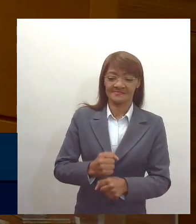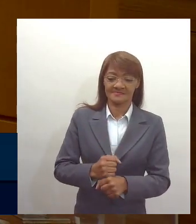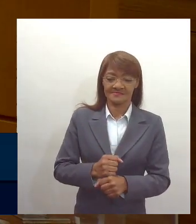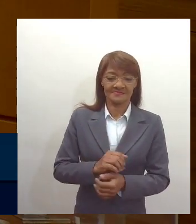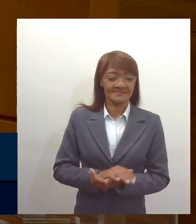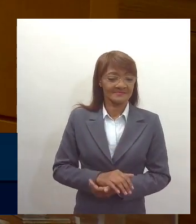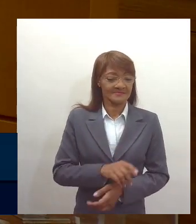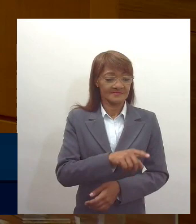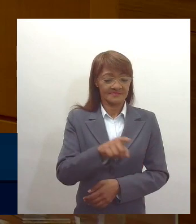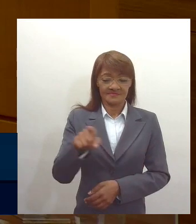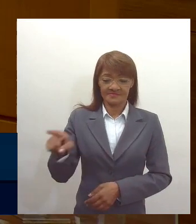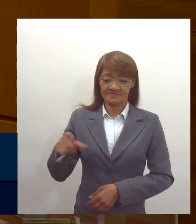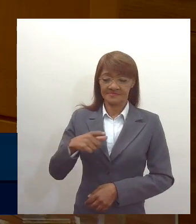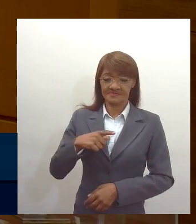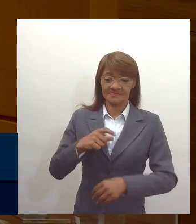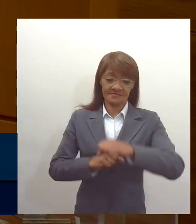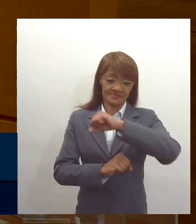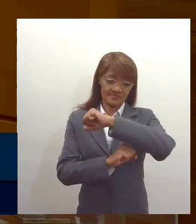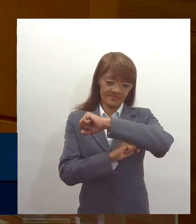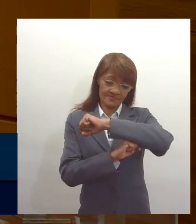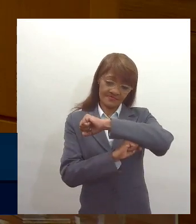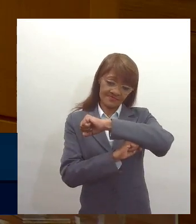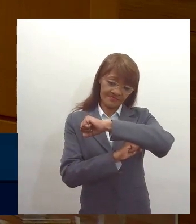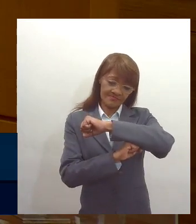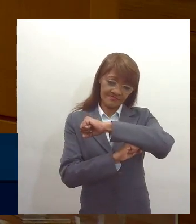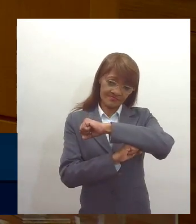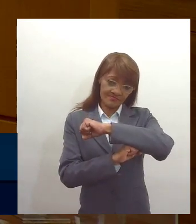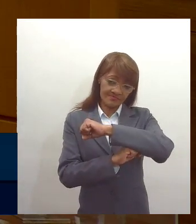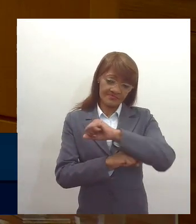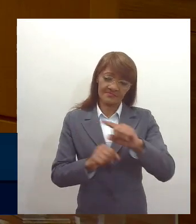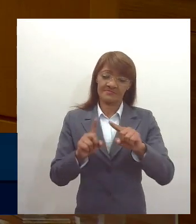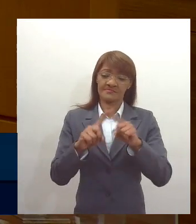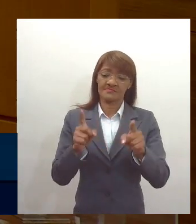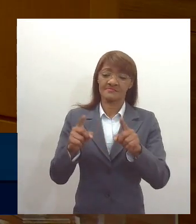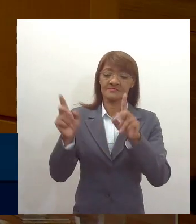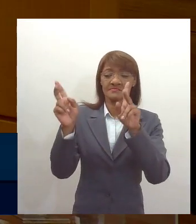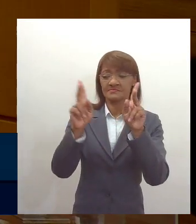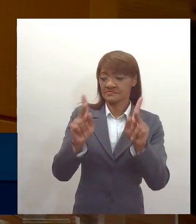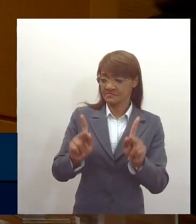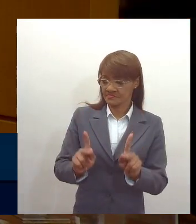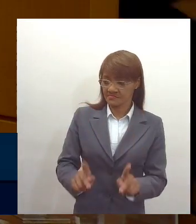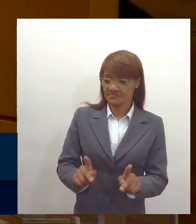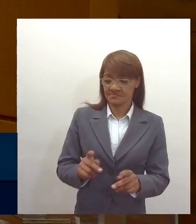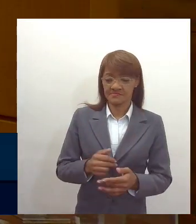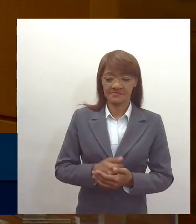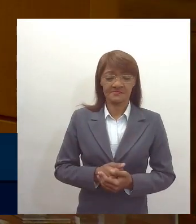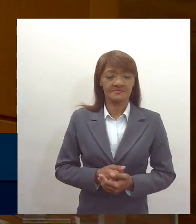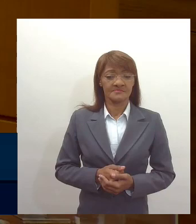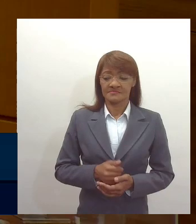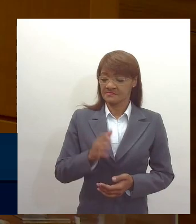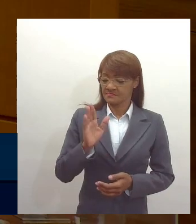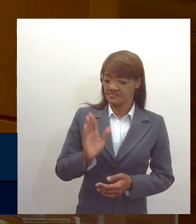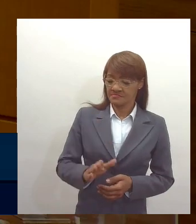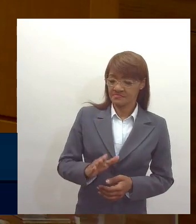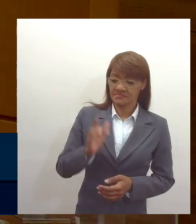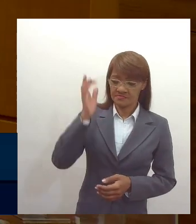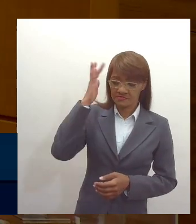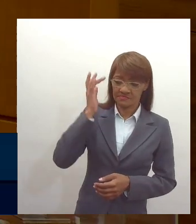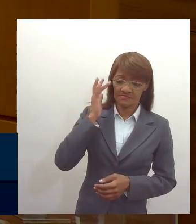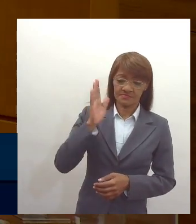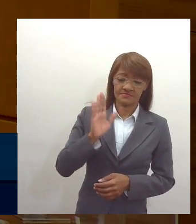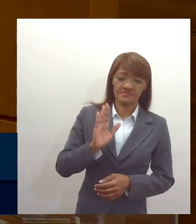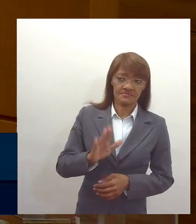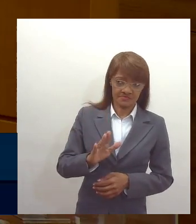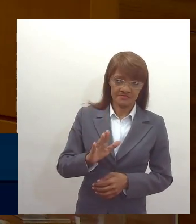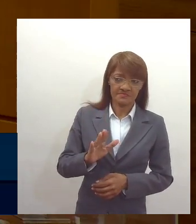mas que seja na paz, que é isso que a gente busca. E naquele dia, eu acho que o clima naquela audiência aqui foi muito tranquilo. A gente